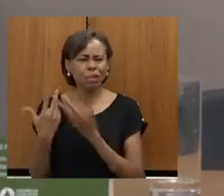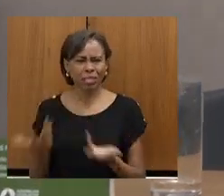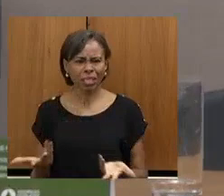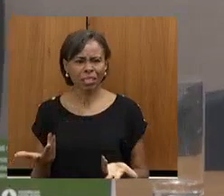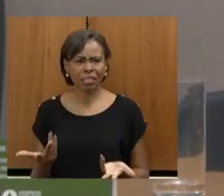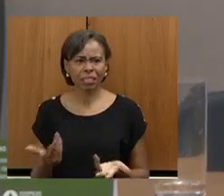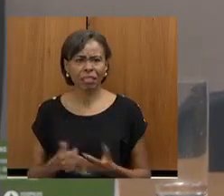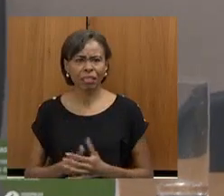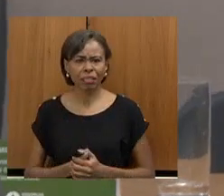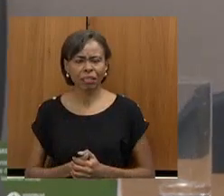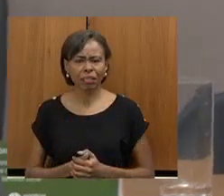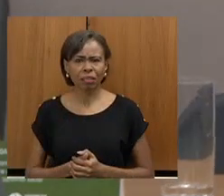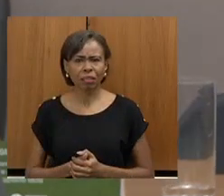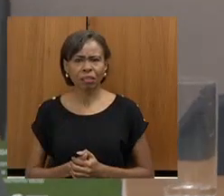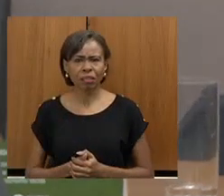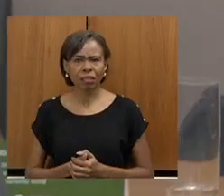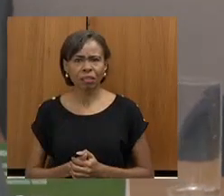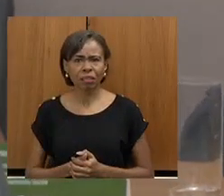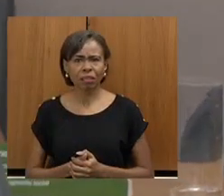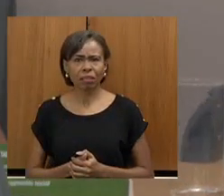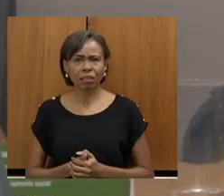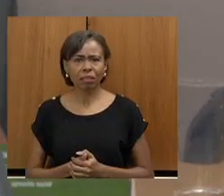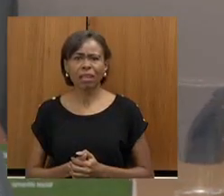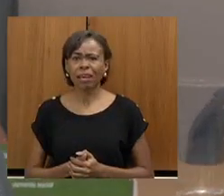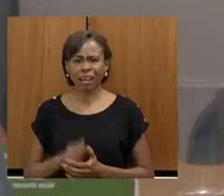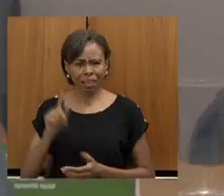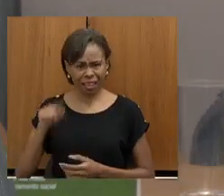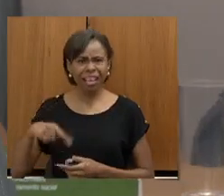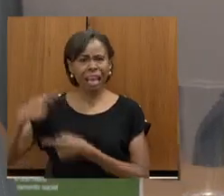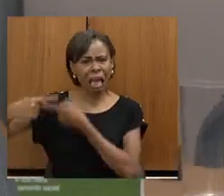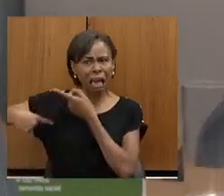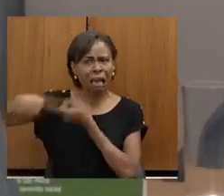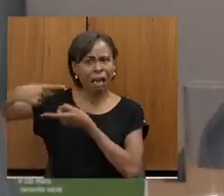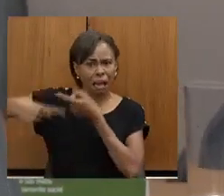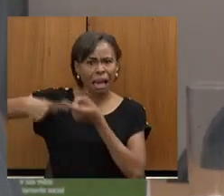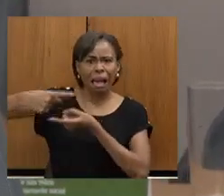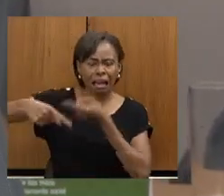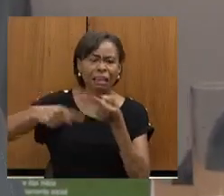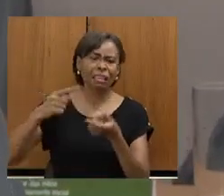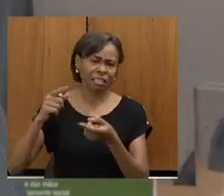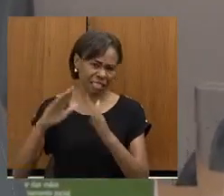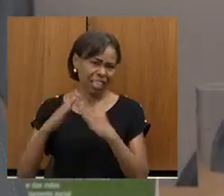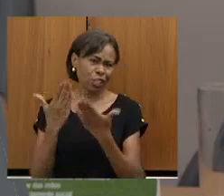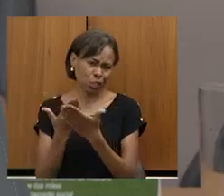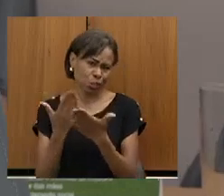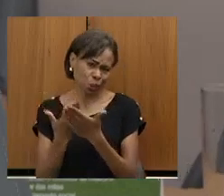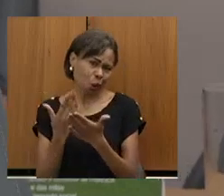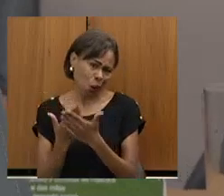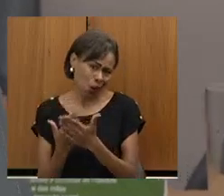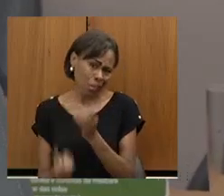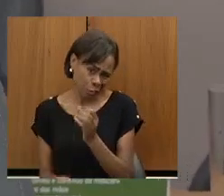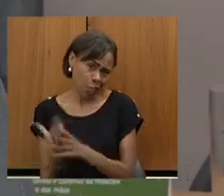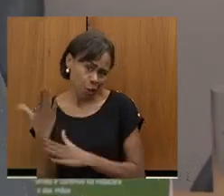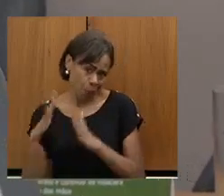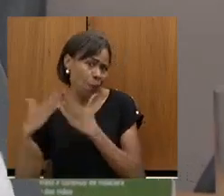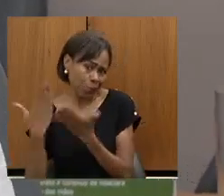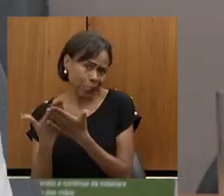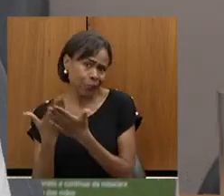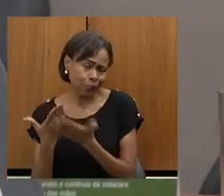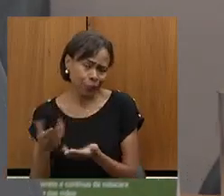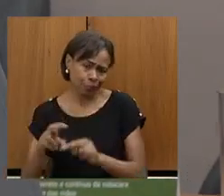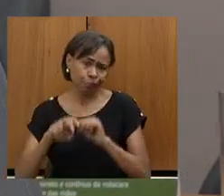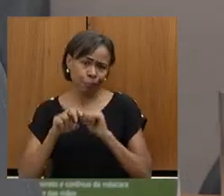herdeiro, não é? Vamos ser honestos? Herdeiro da escola, das duas senhoras que criaram a escola. Um simples herdeiro.